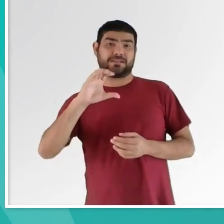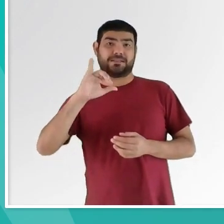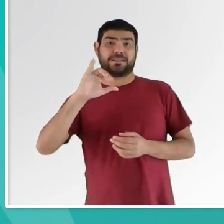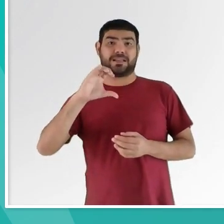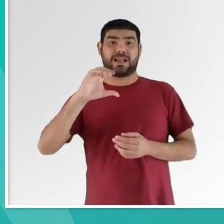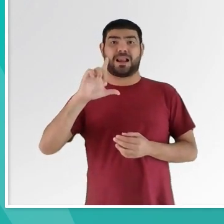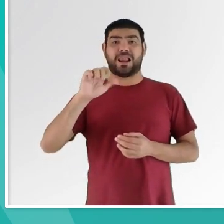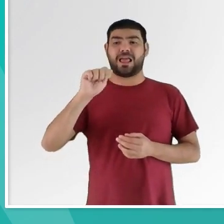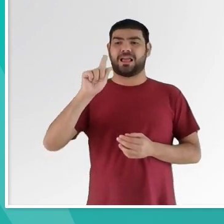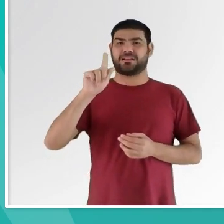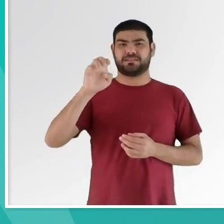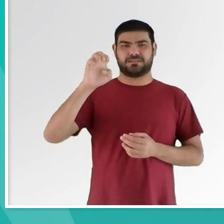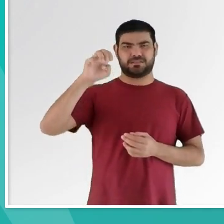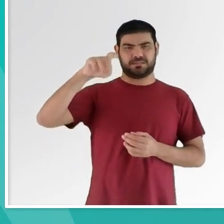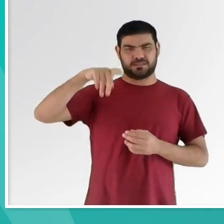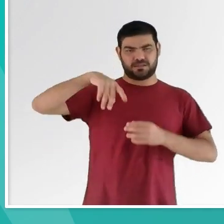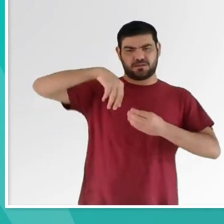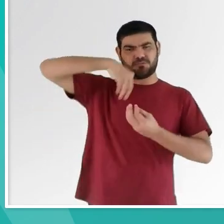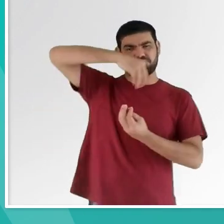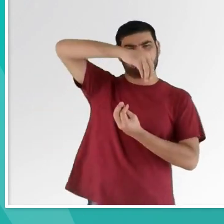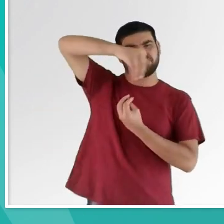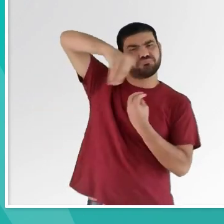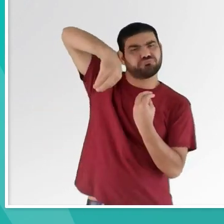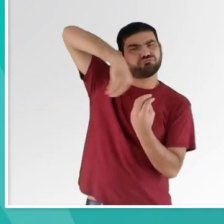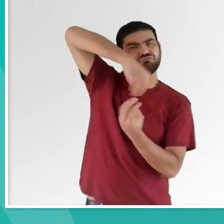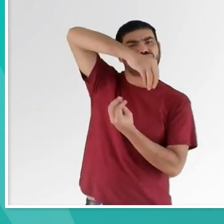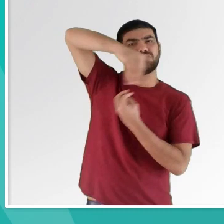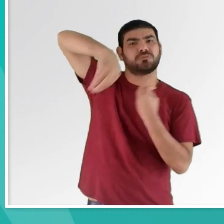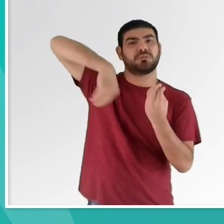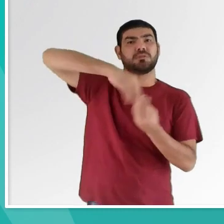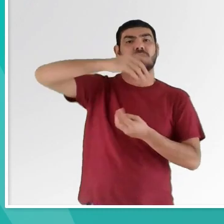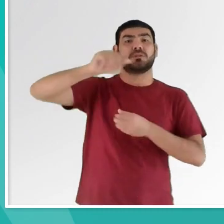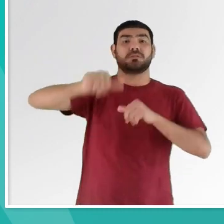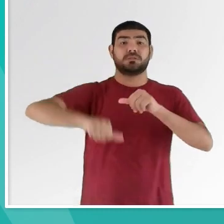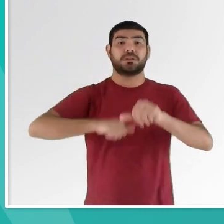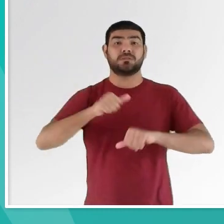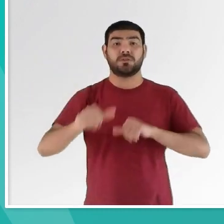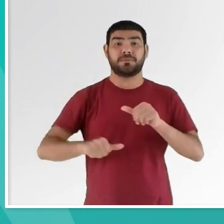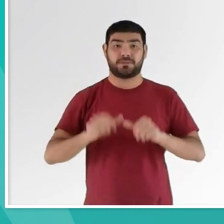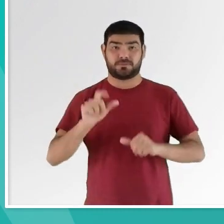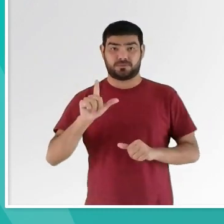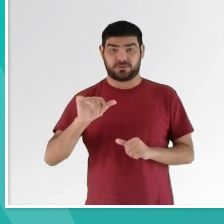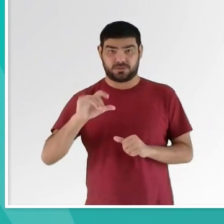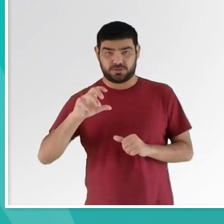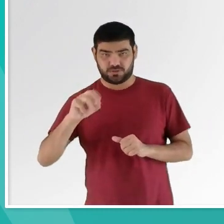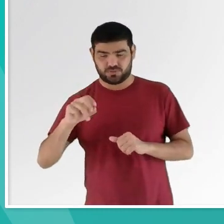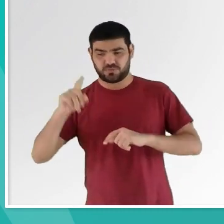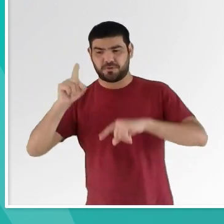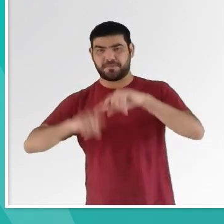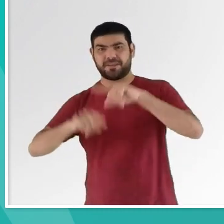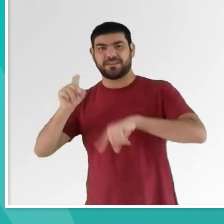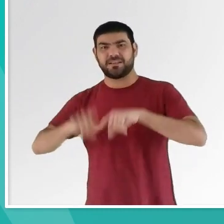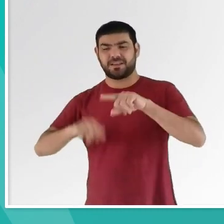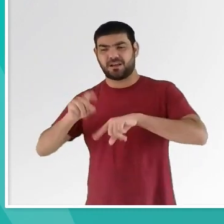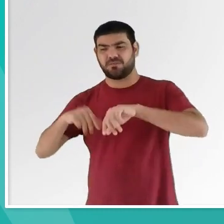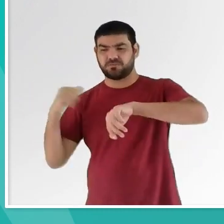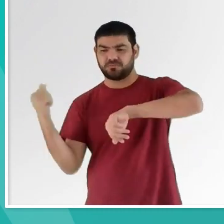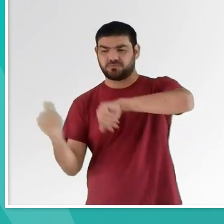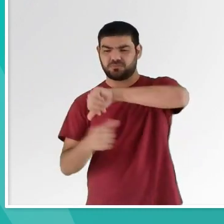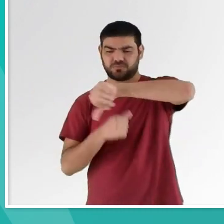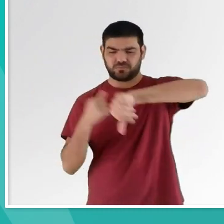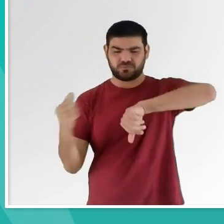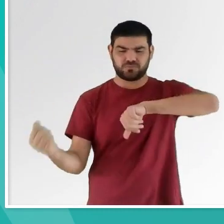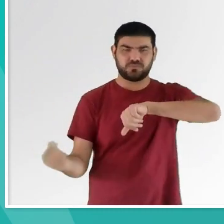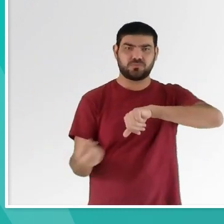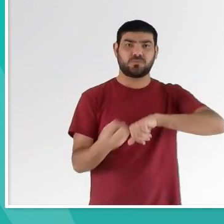tema, a reciclagem, transformando o lixo, materiais reciclados, né, em